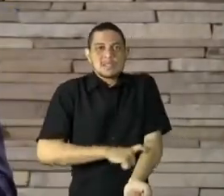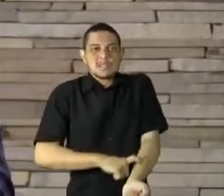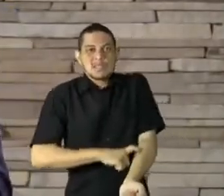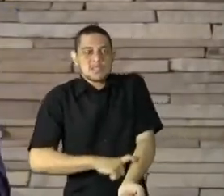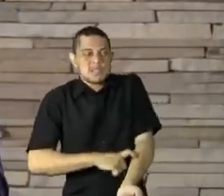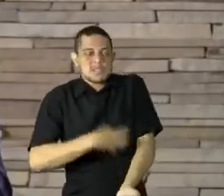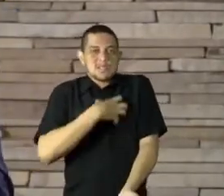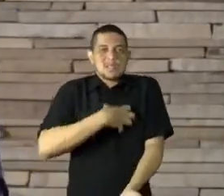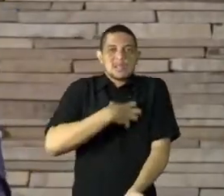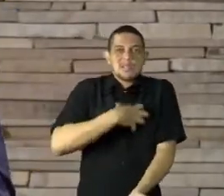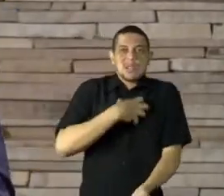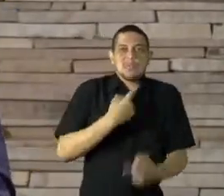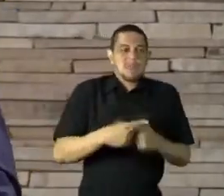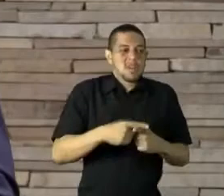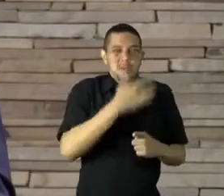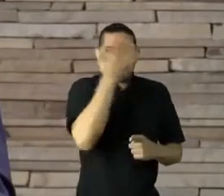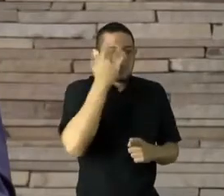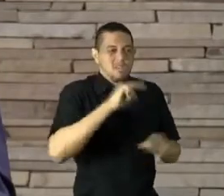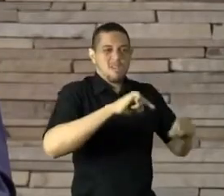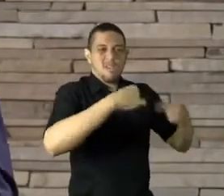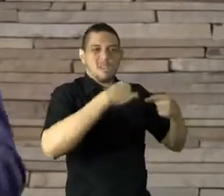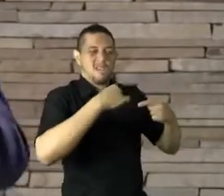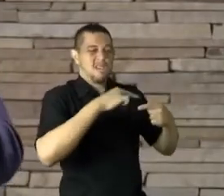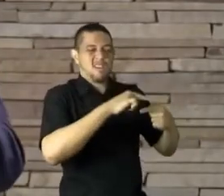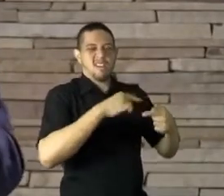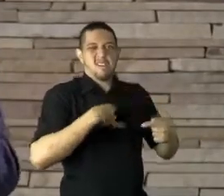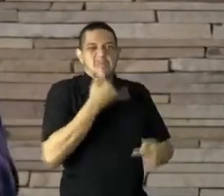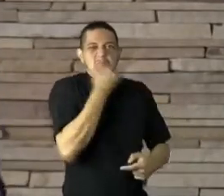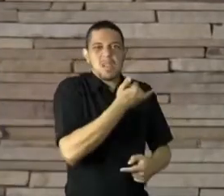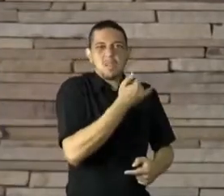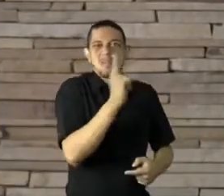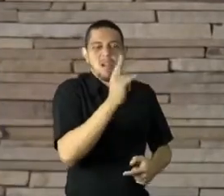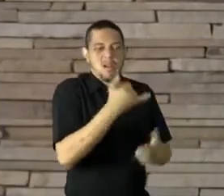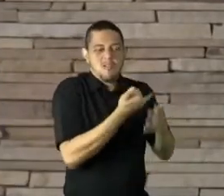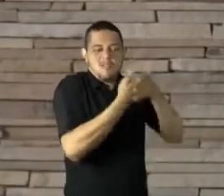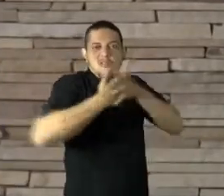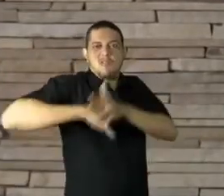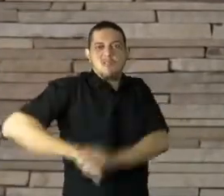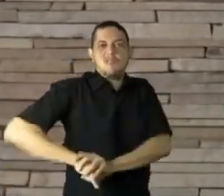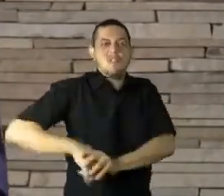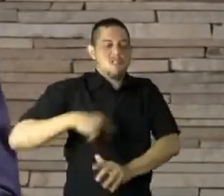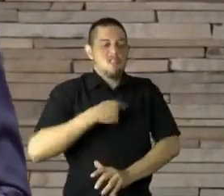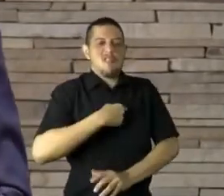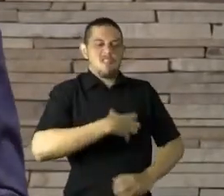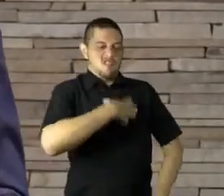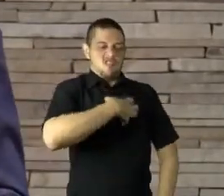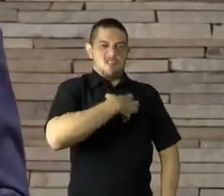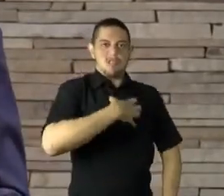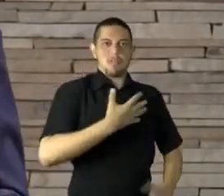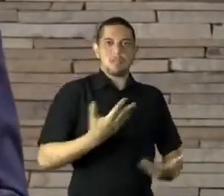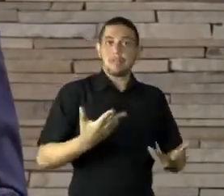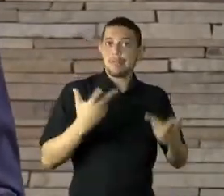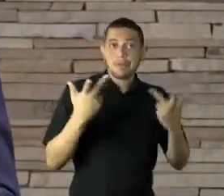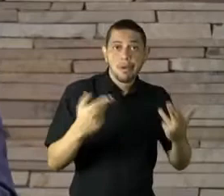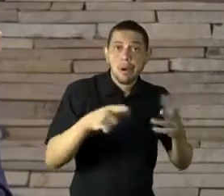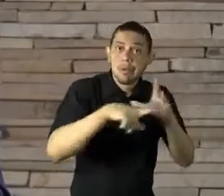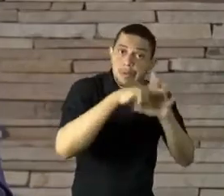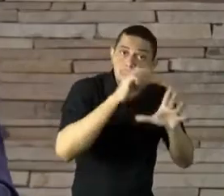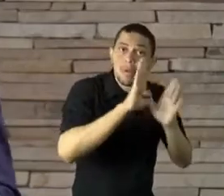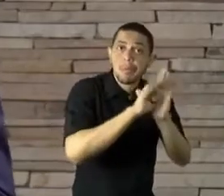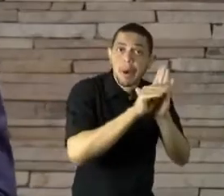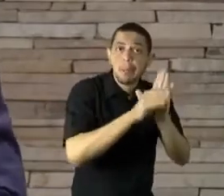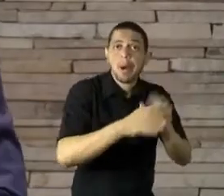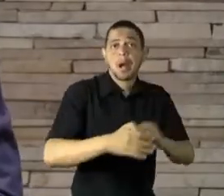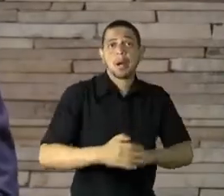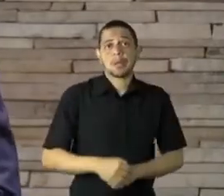perdoar àqueles que nos machucaram nos machucaram nós fazemos esse tipo de escolha quando nos apegamos ao nosso programa